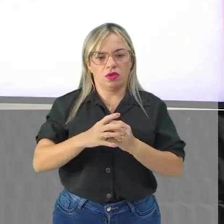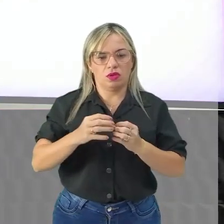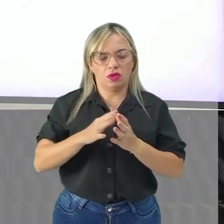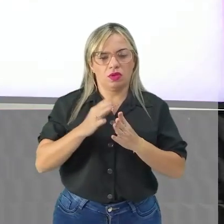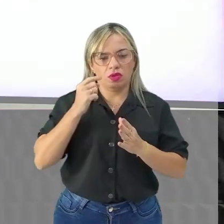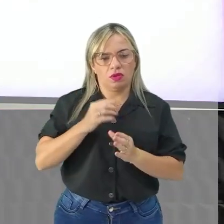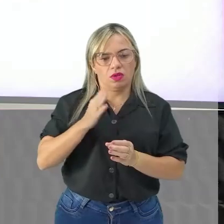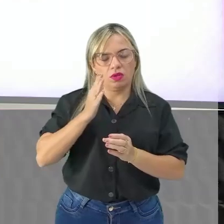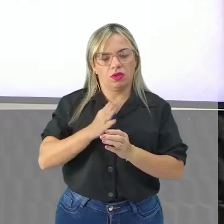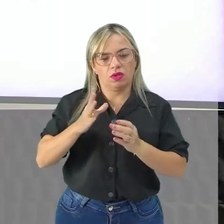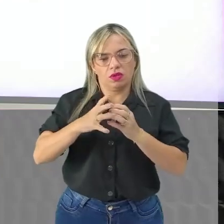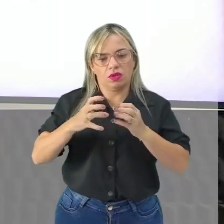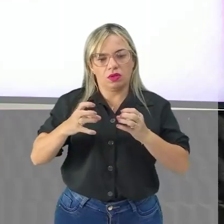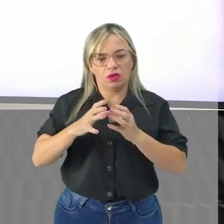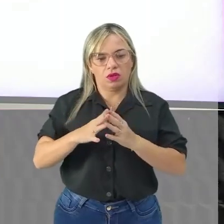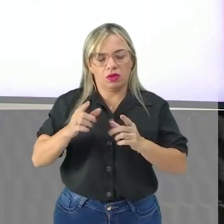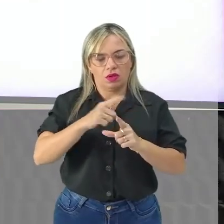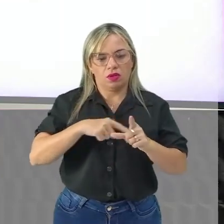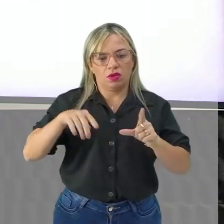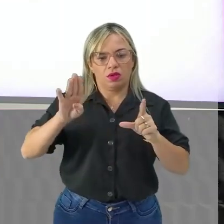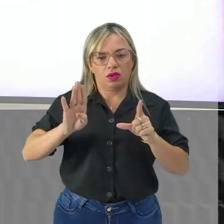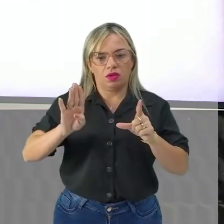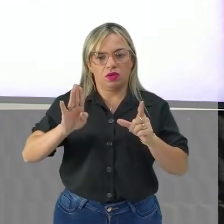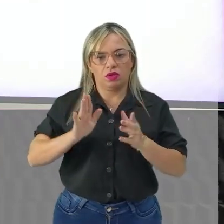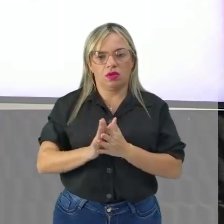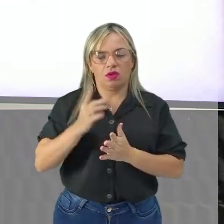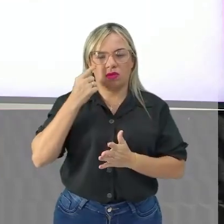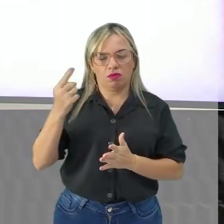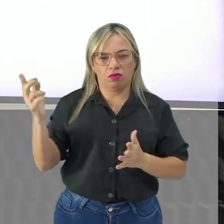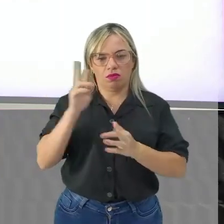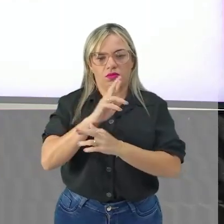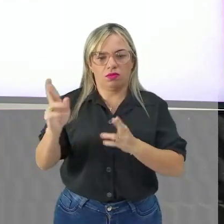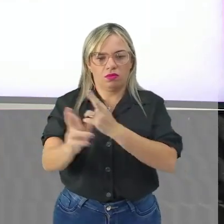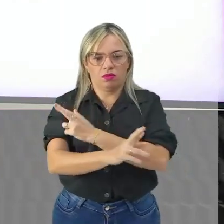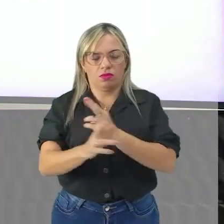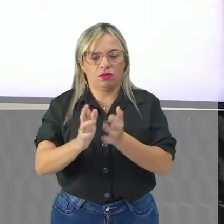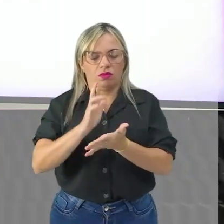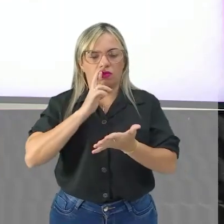a gente está falando de multiplicação, né? Então,